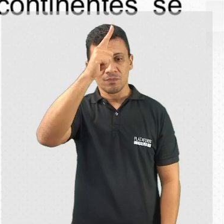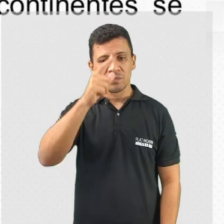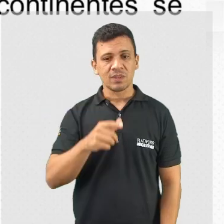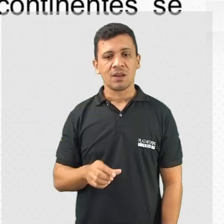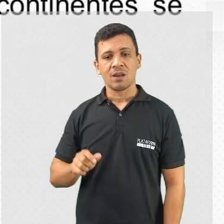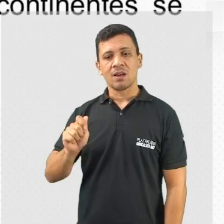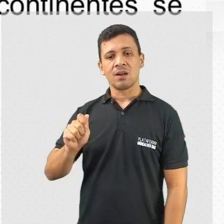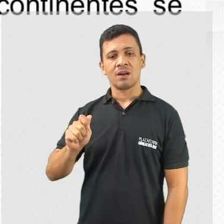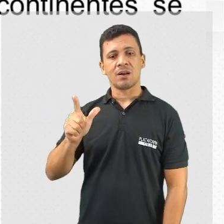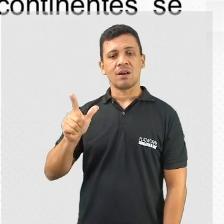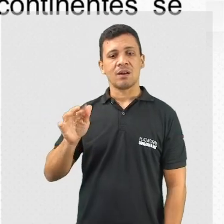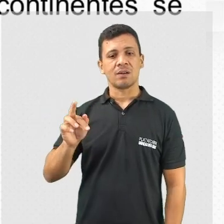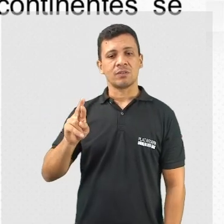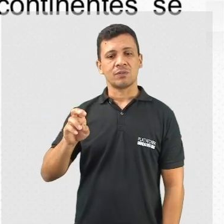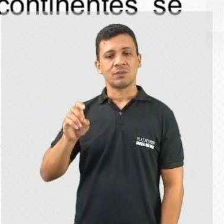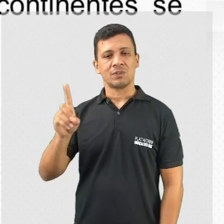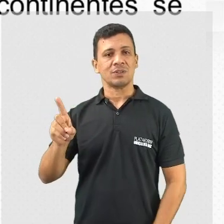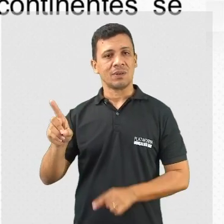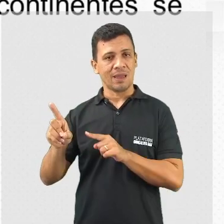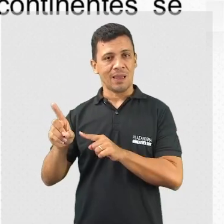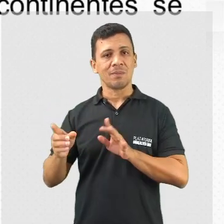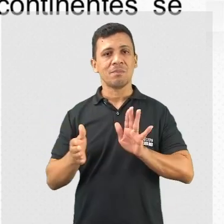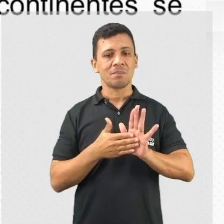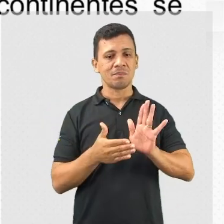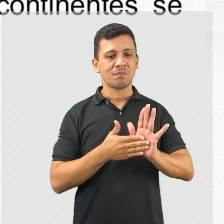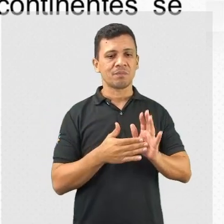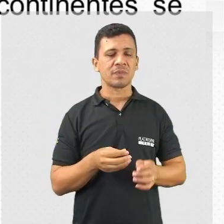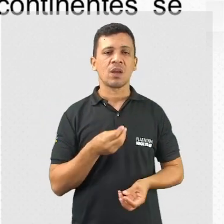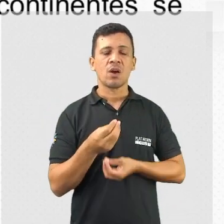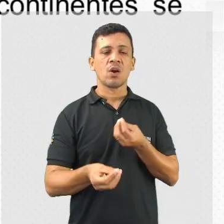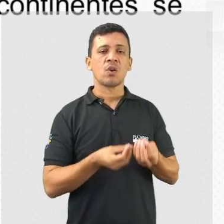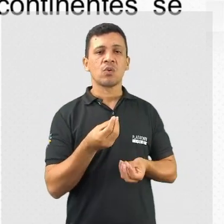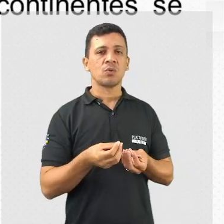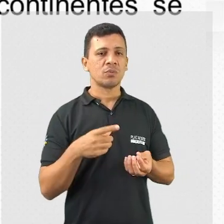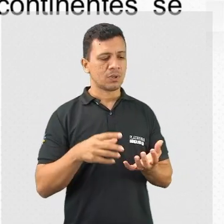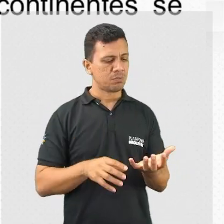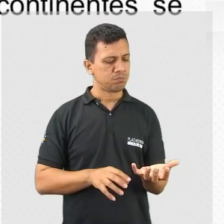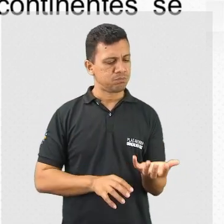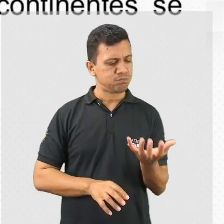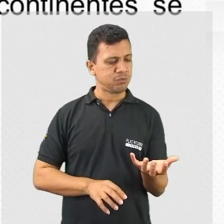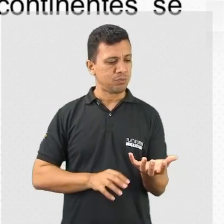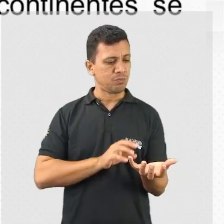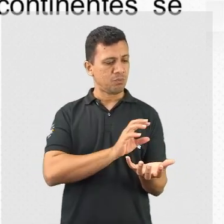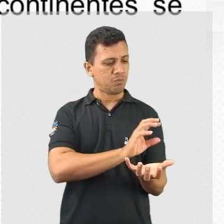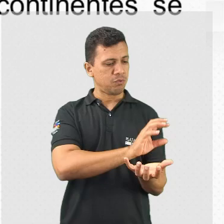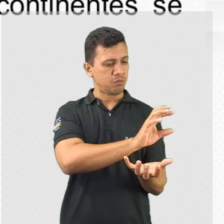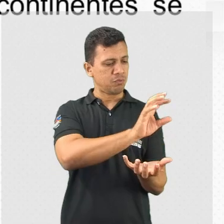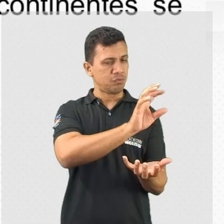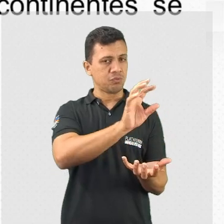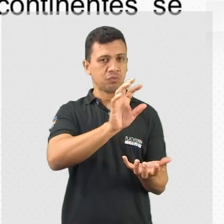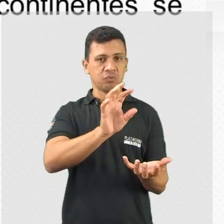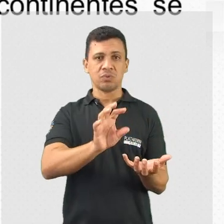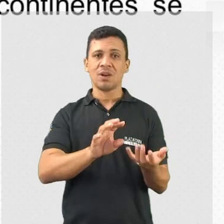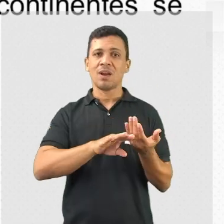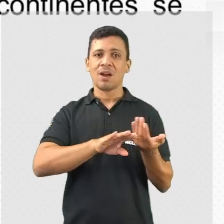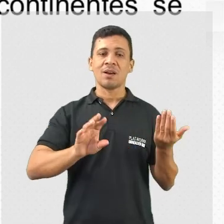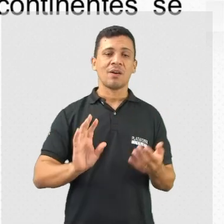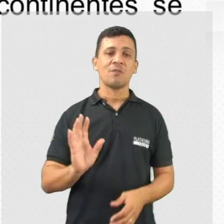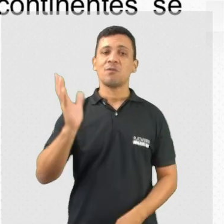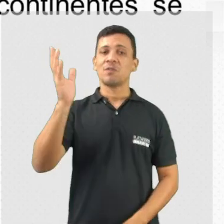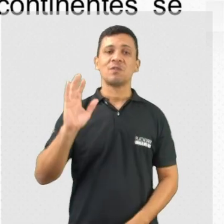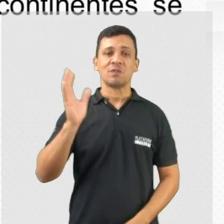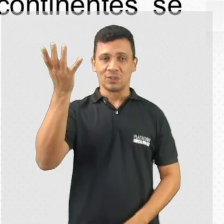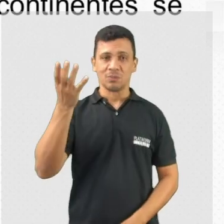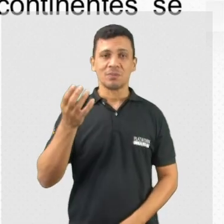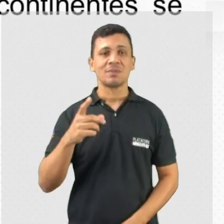tá? E essa deriva continental, essas placas tectônicas, essa fragmentação vai ajudar a gente a entender vários fenômenos que ocorrem na superfície,